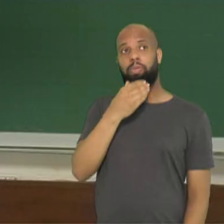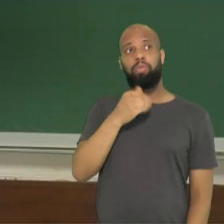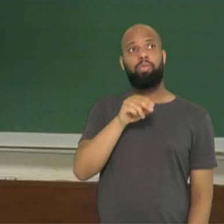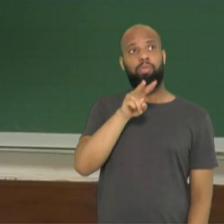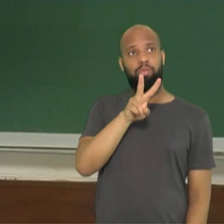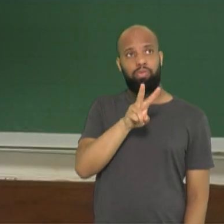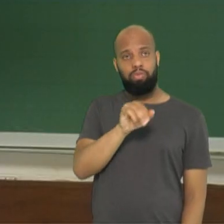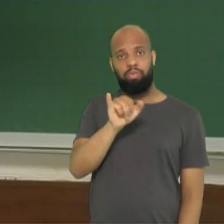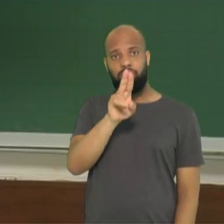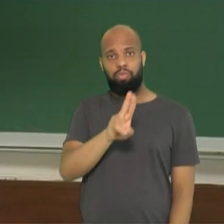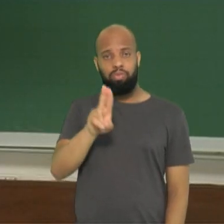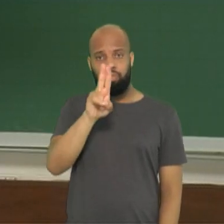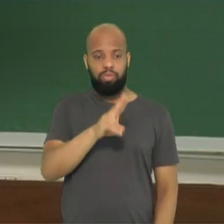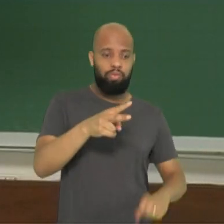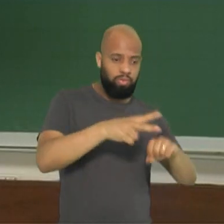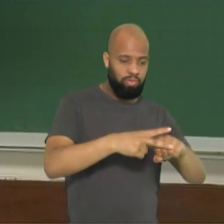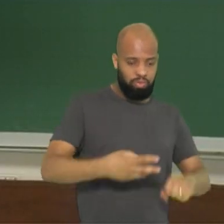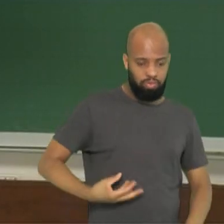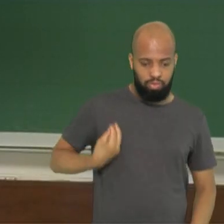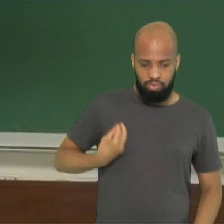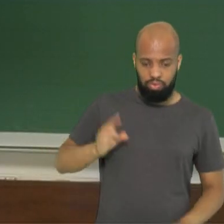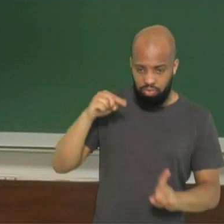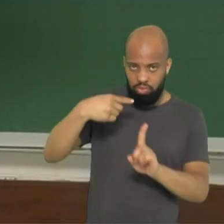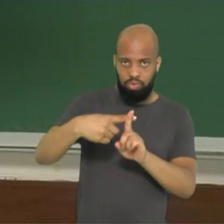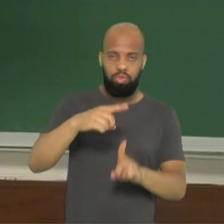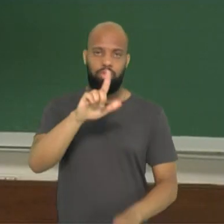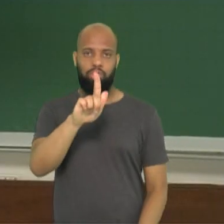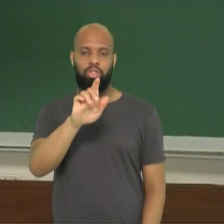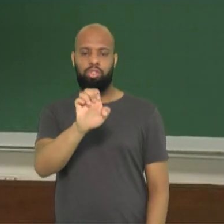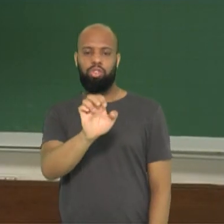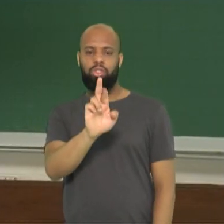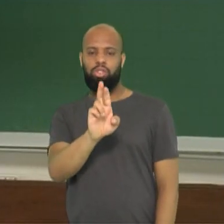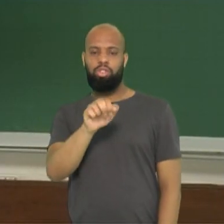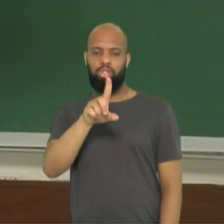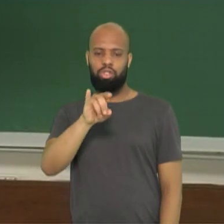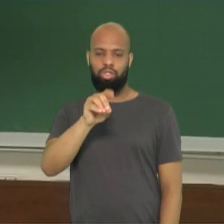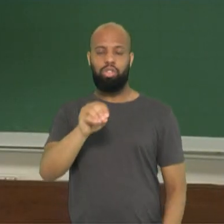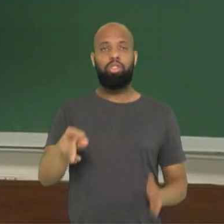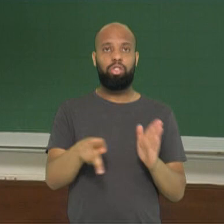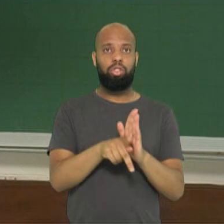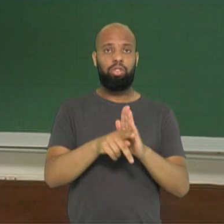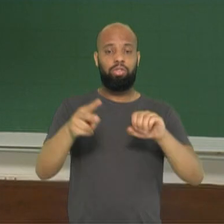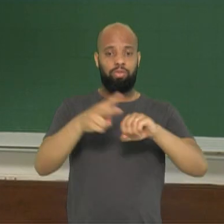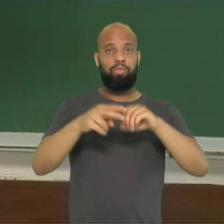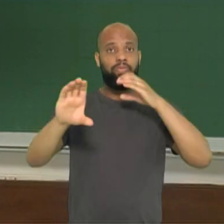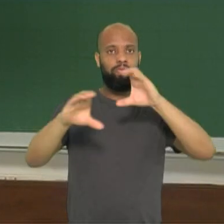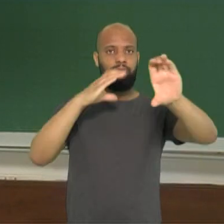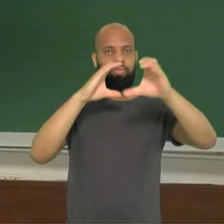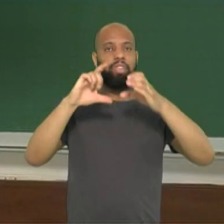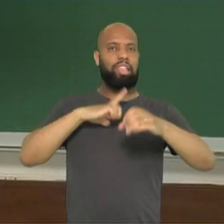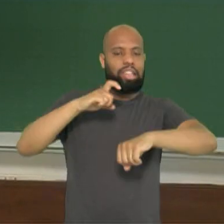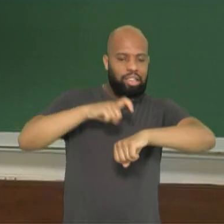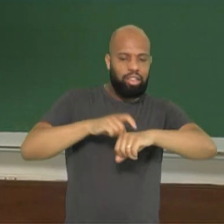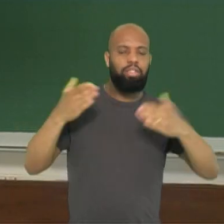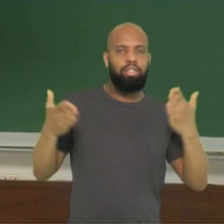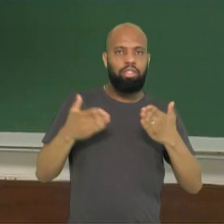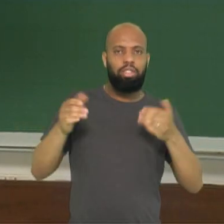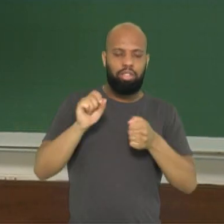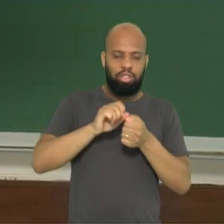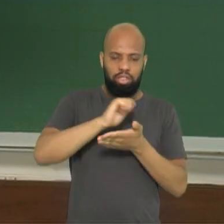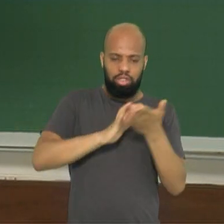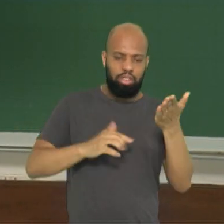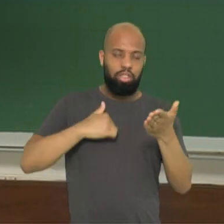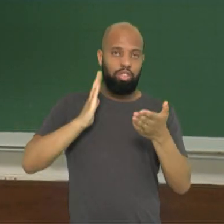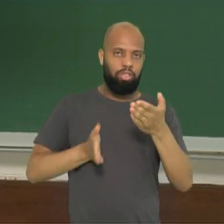utilizar o verbo estar e mais o gerúndio do verbo cantar, tá? Um tempinho para você realizar a atividade, nós